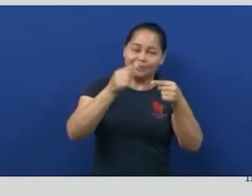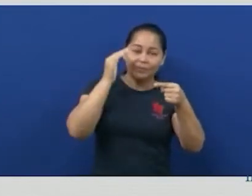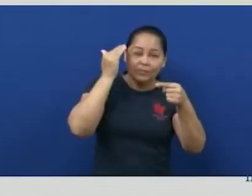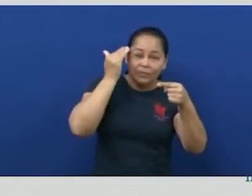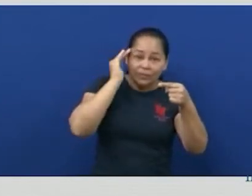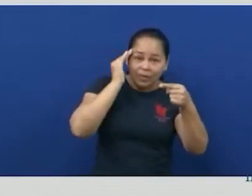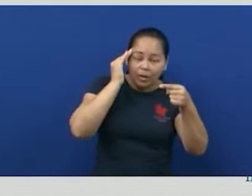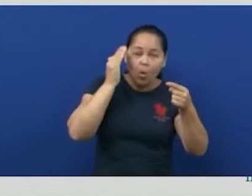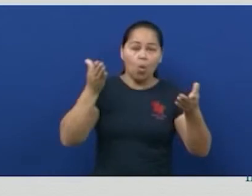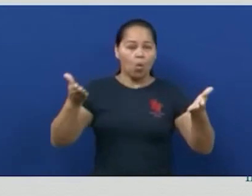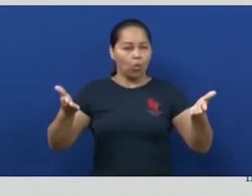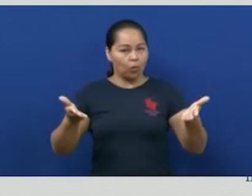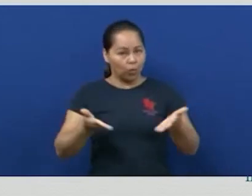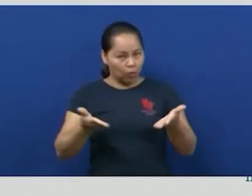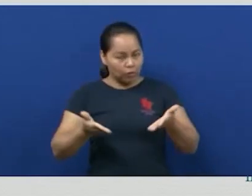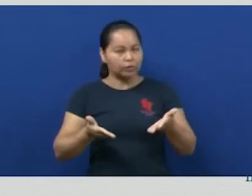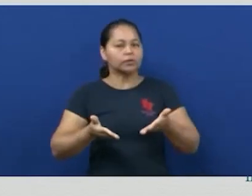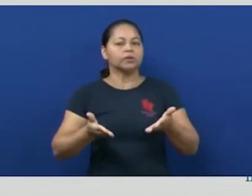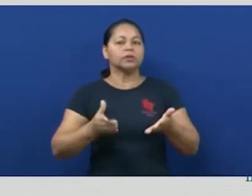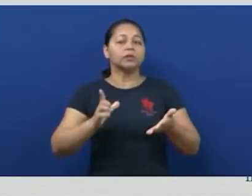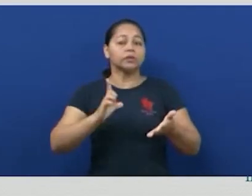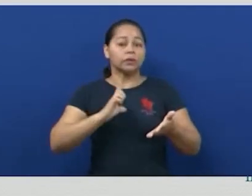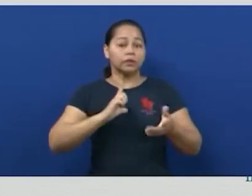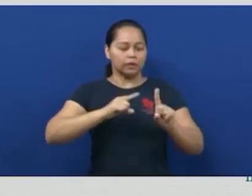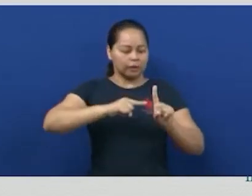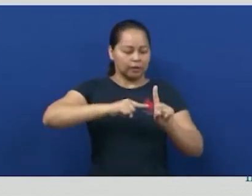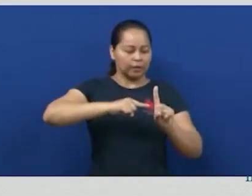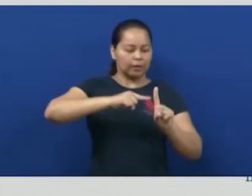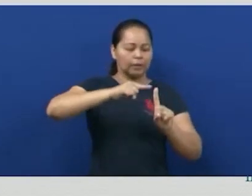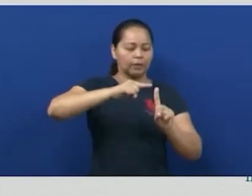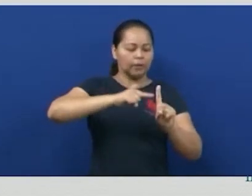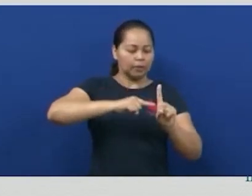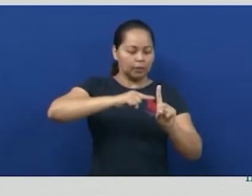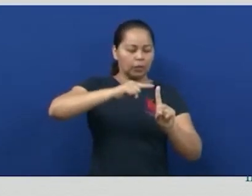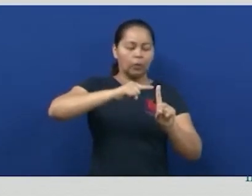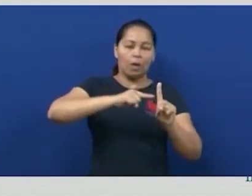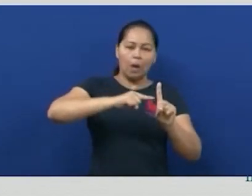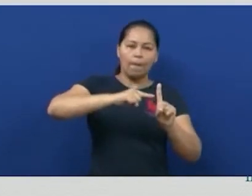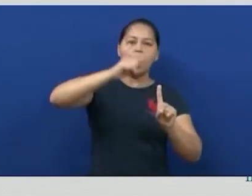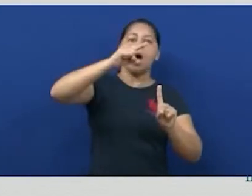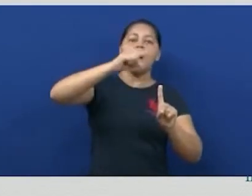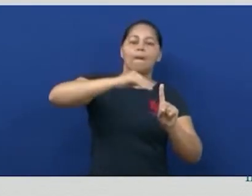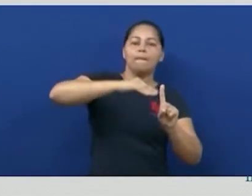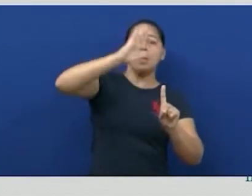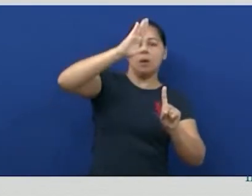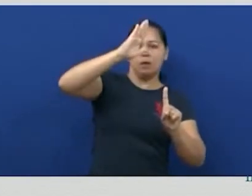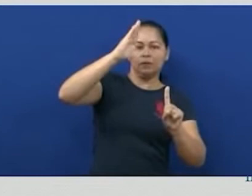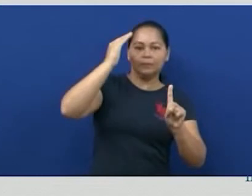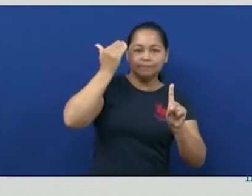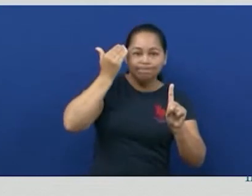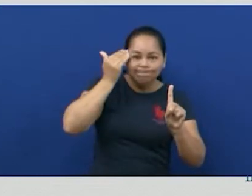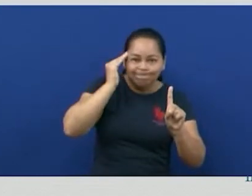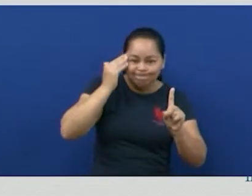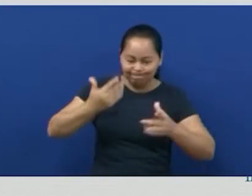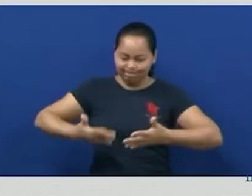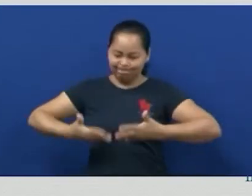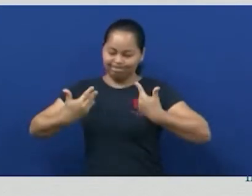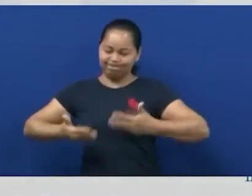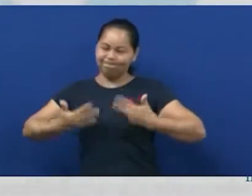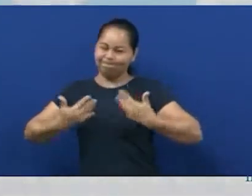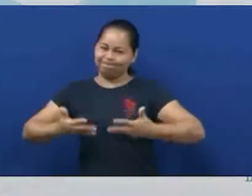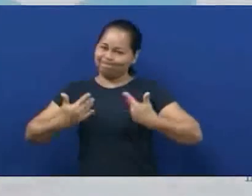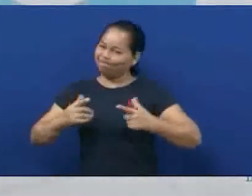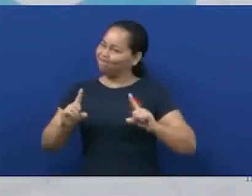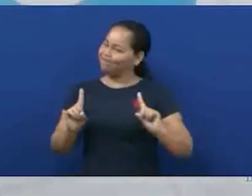correto seria dizer o quê? Hoje está uma temperatura muito alta. Porque o